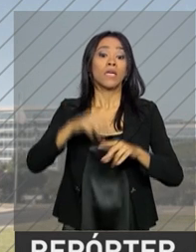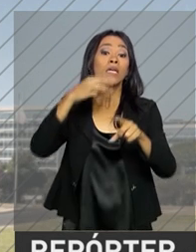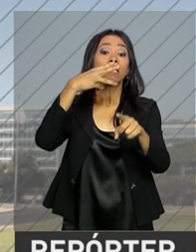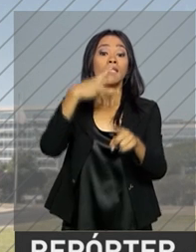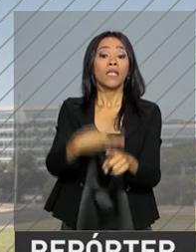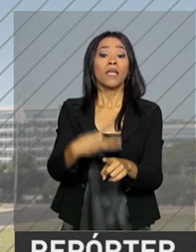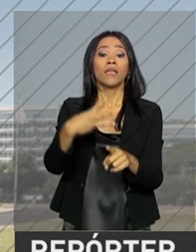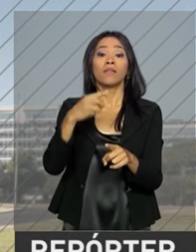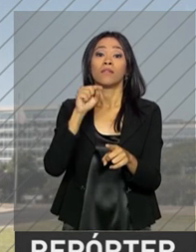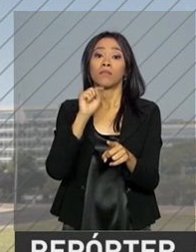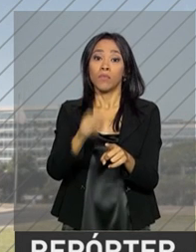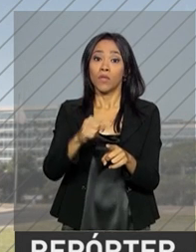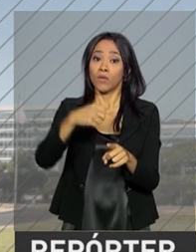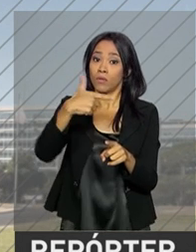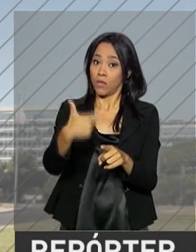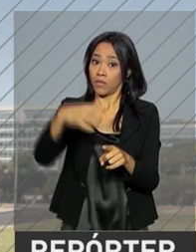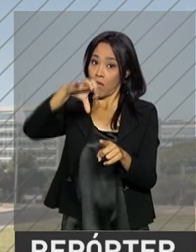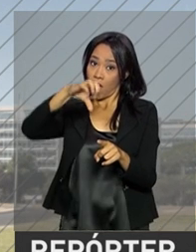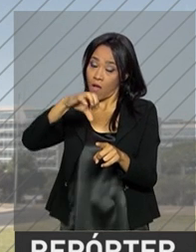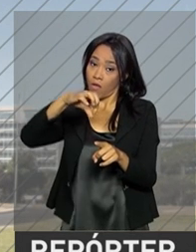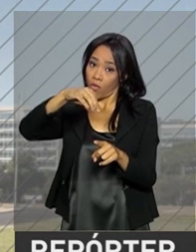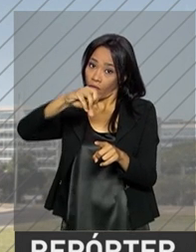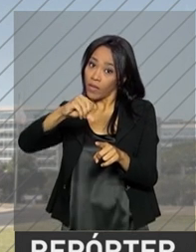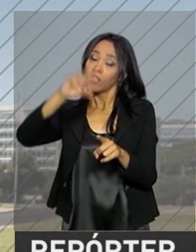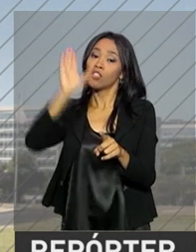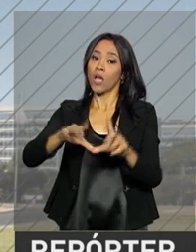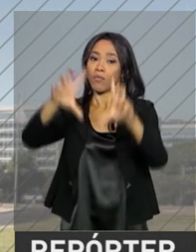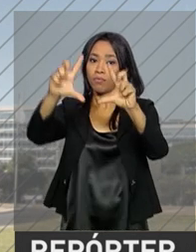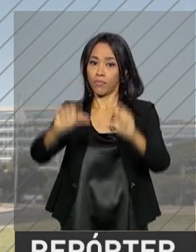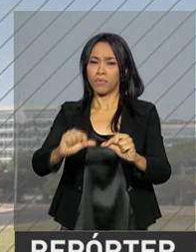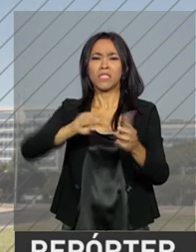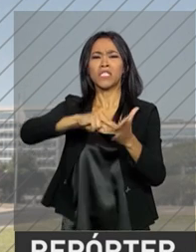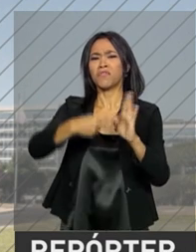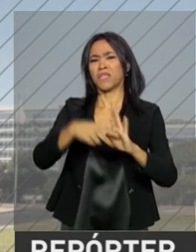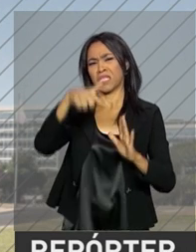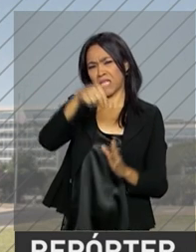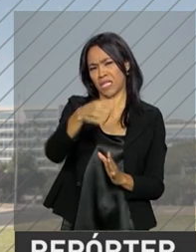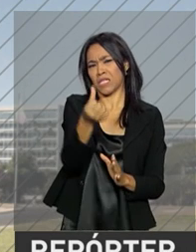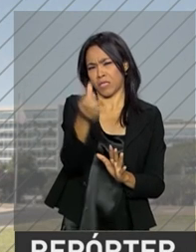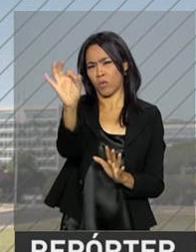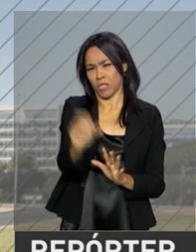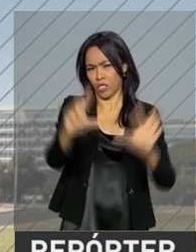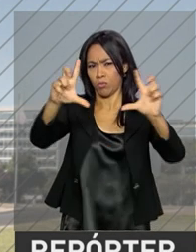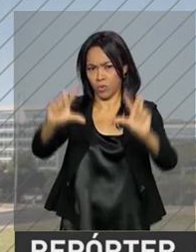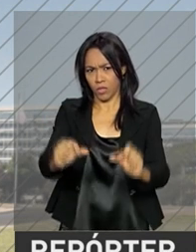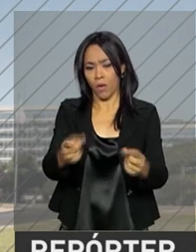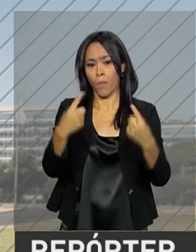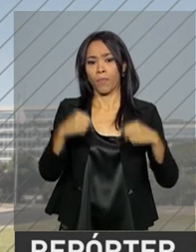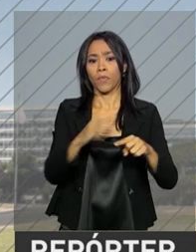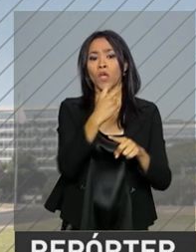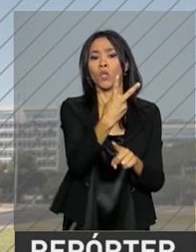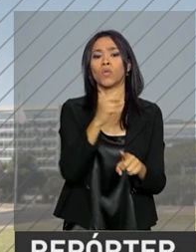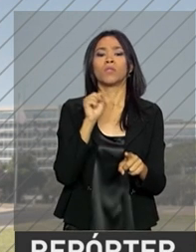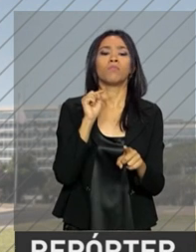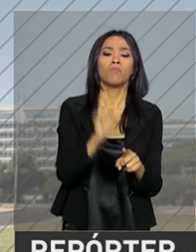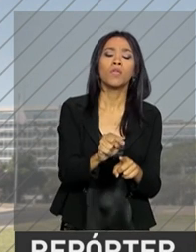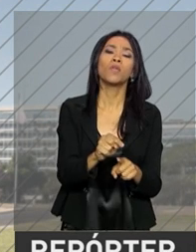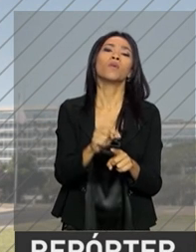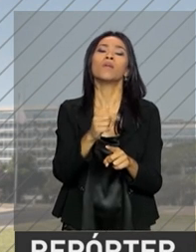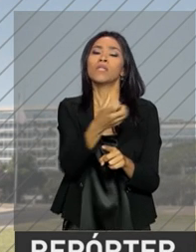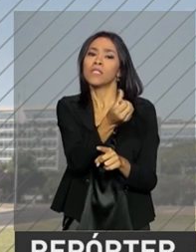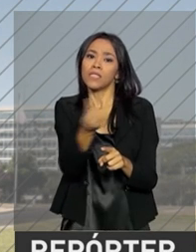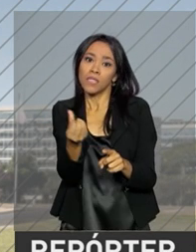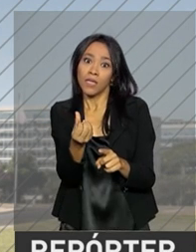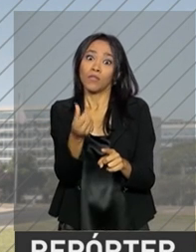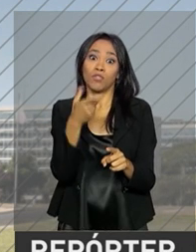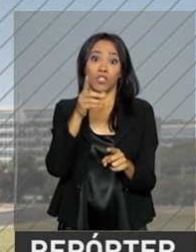foram reduzidos, o que representa 76% da previsão inicial. são 2.630 cargos de